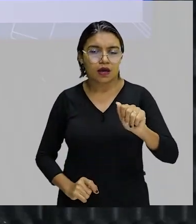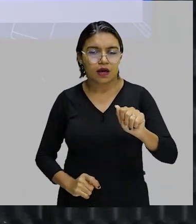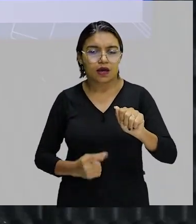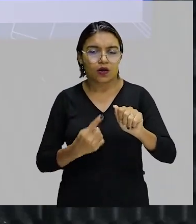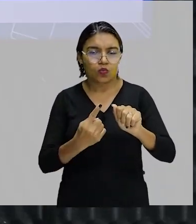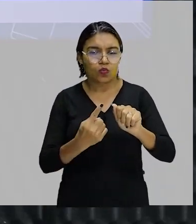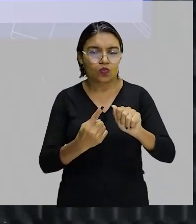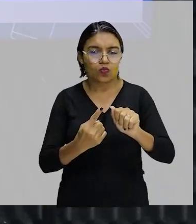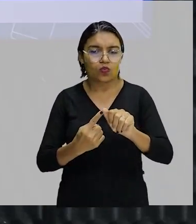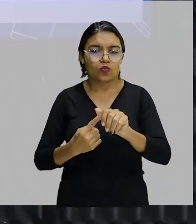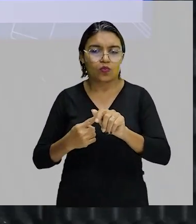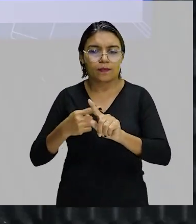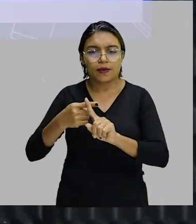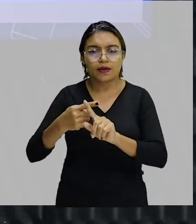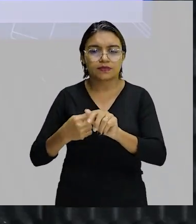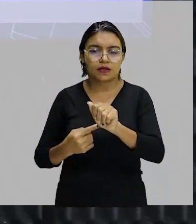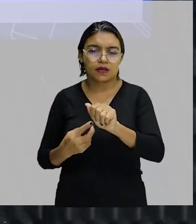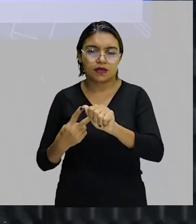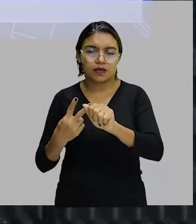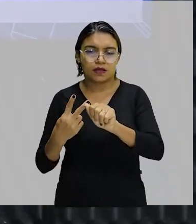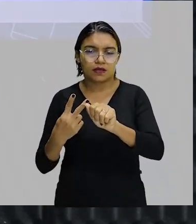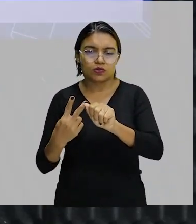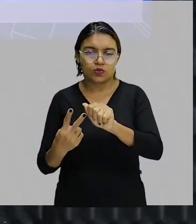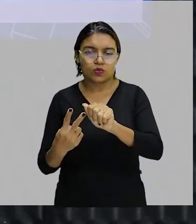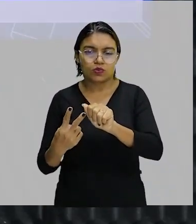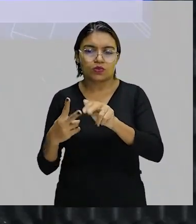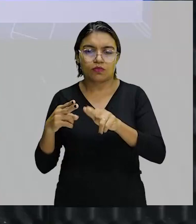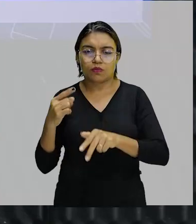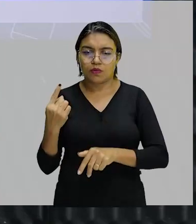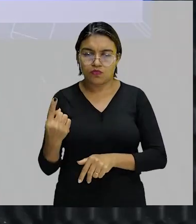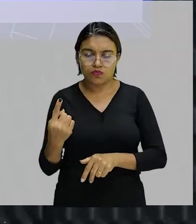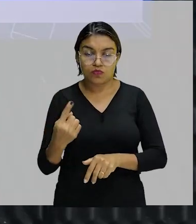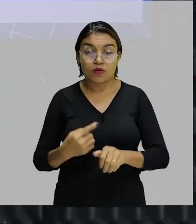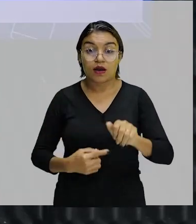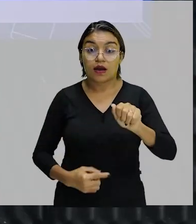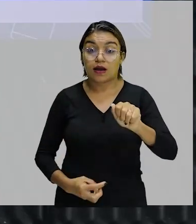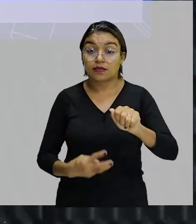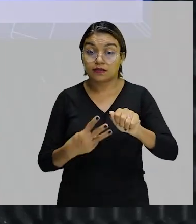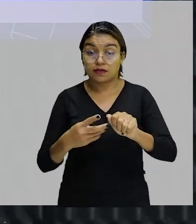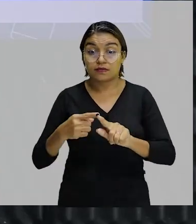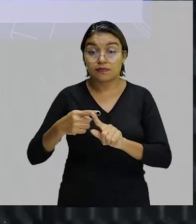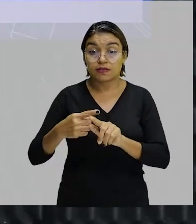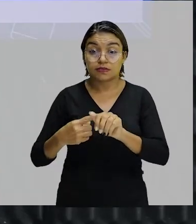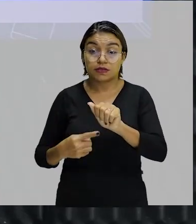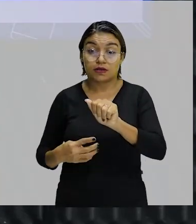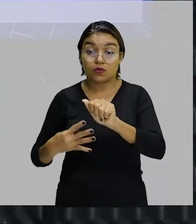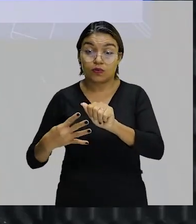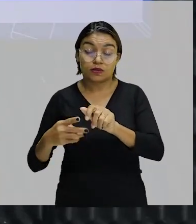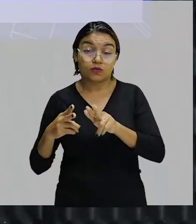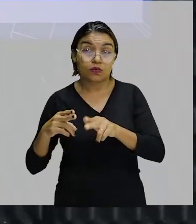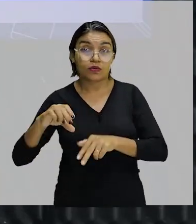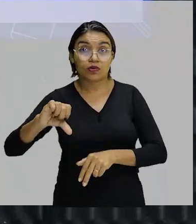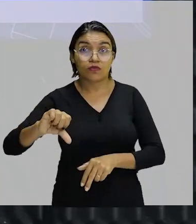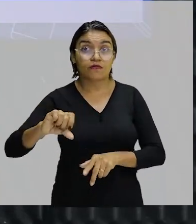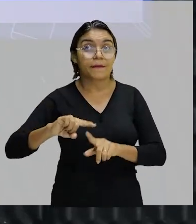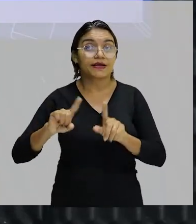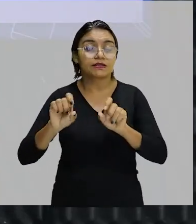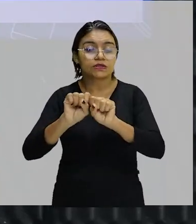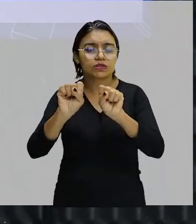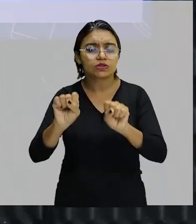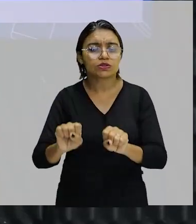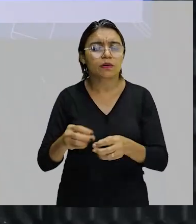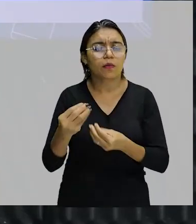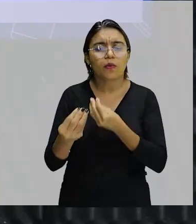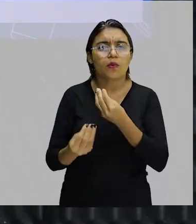Foi falado que a soma dos 2 últimos vale 9. Perceba que eu estou aqui, ó, já com um pequeno sistema. Mas